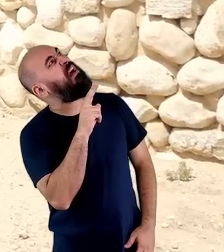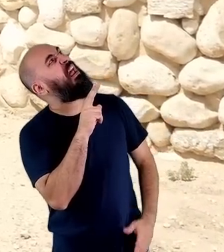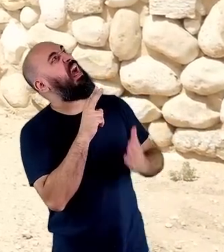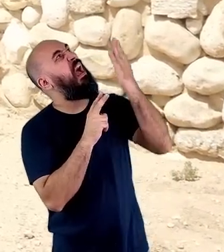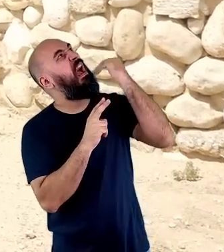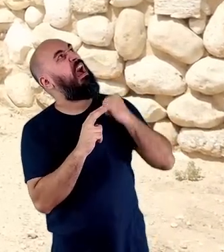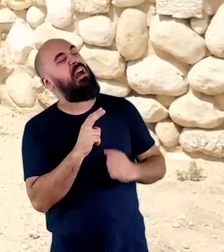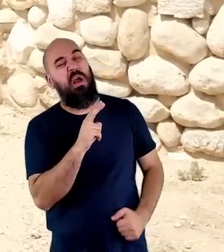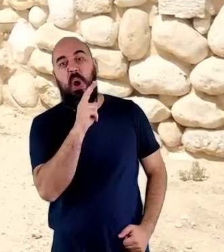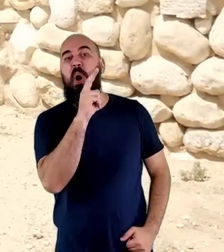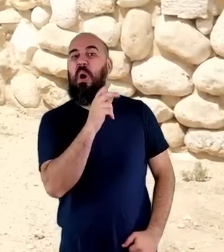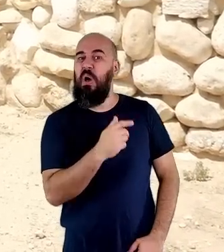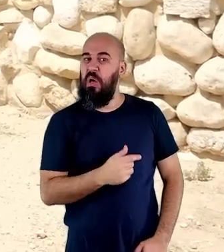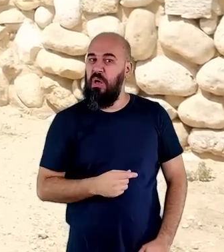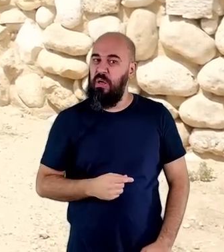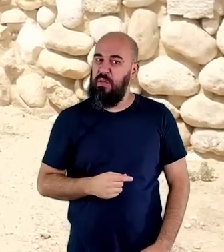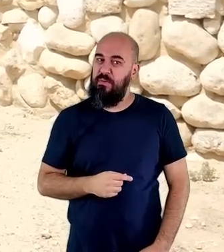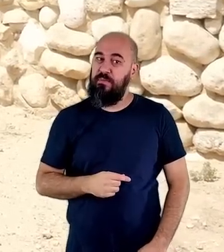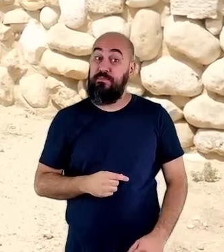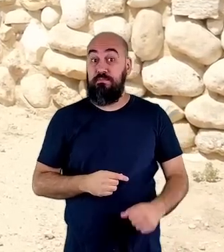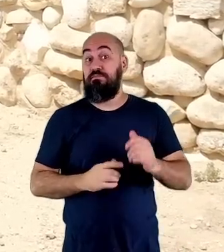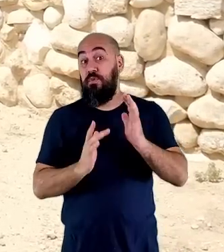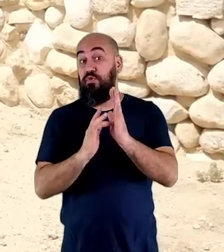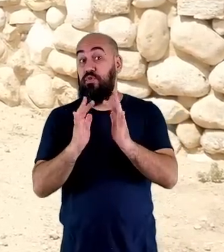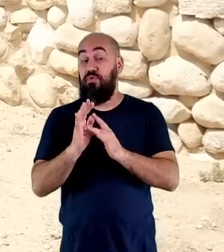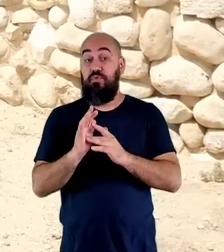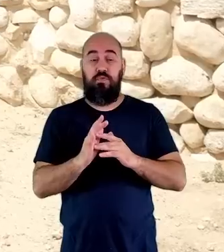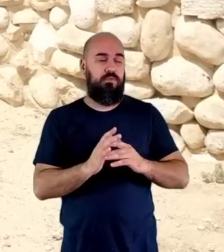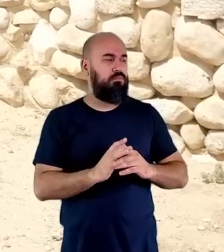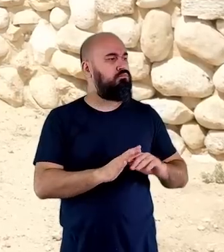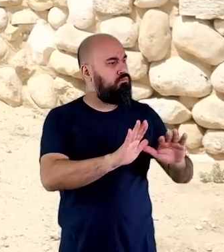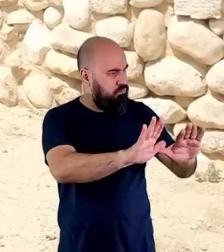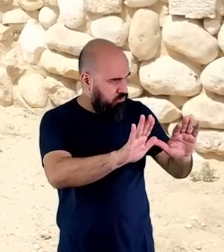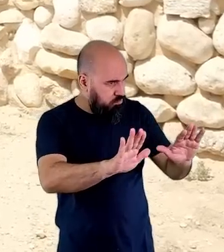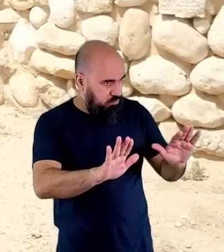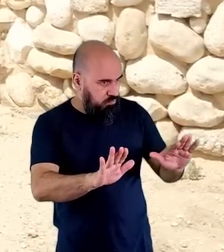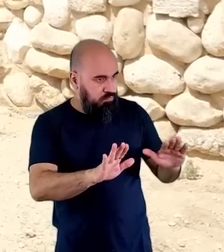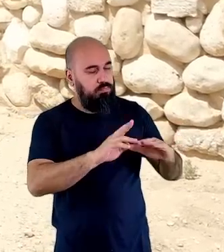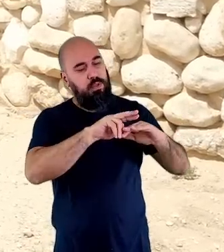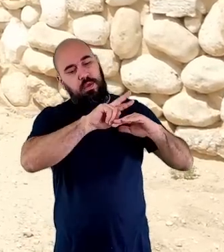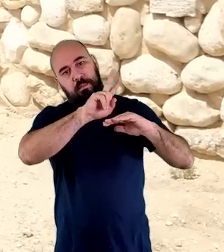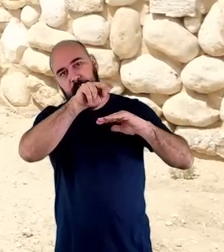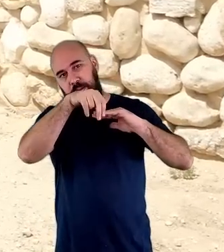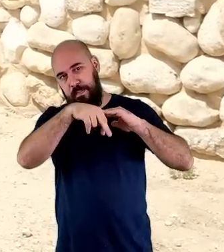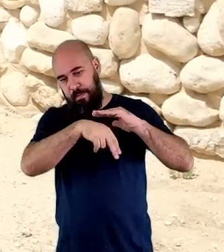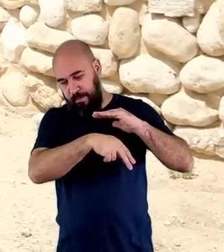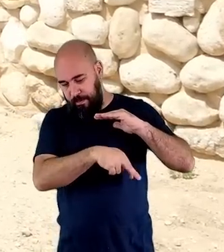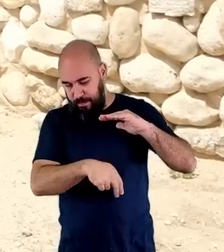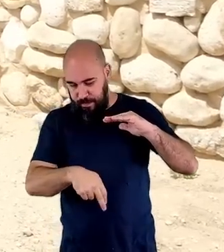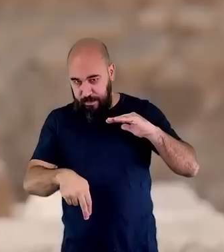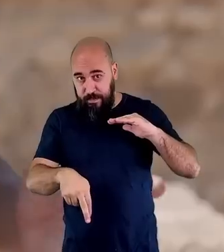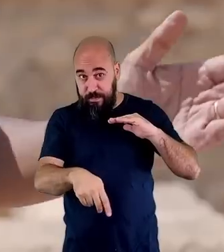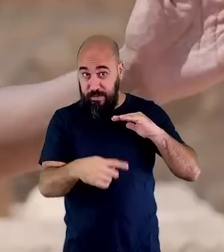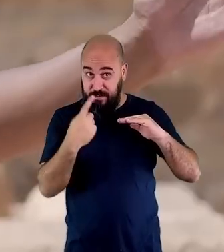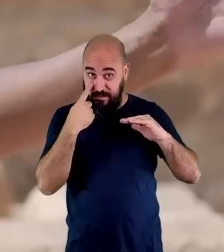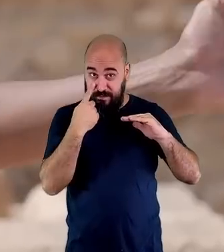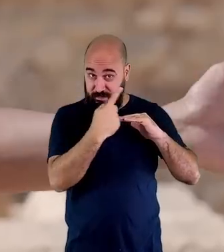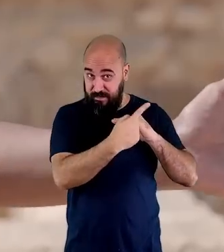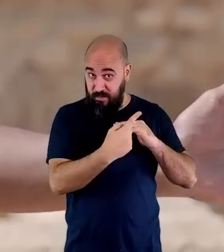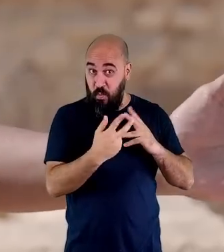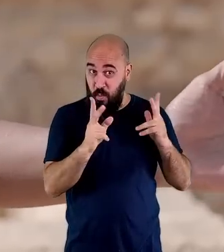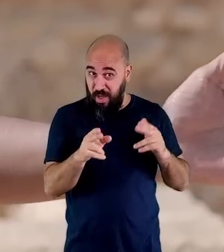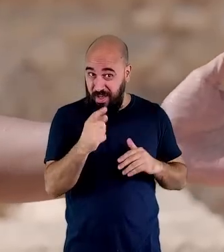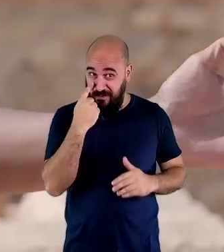atenciosa, deixou lá em cima os publicanos e pecadores, desceu uma escada semelhante àquela e foi até